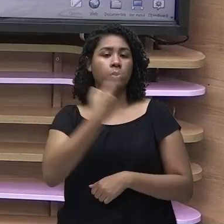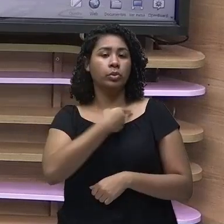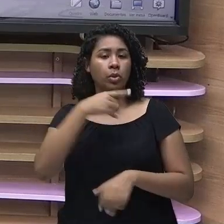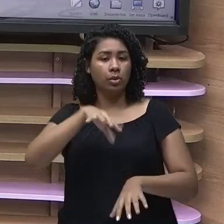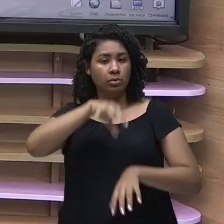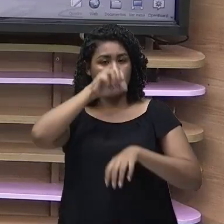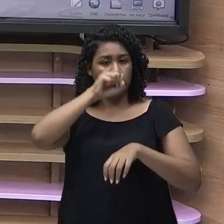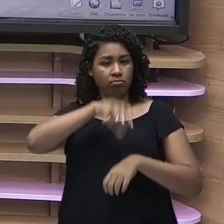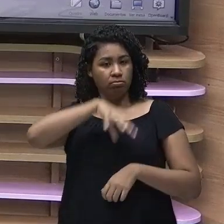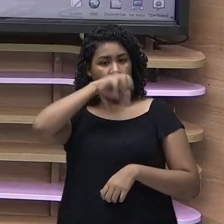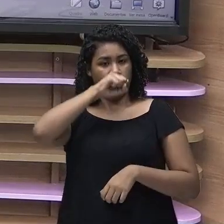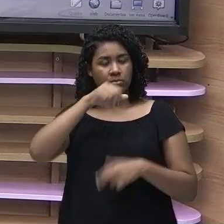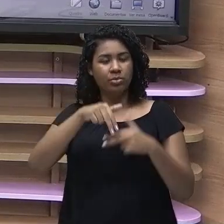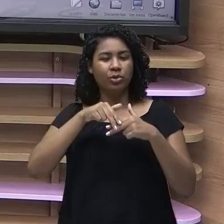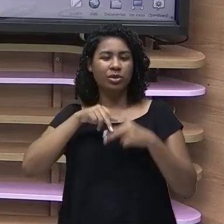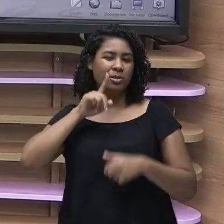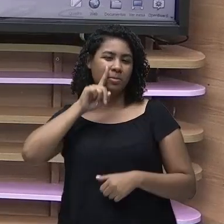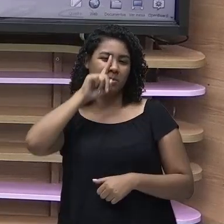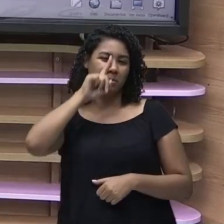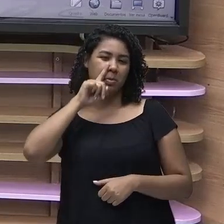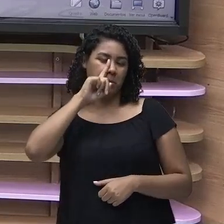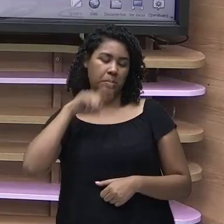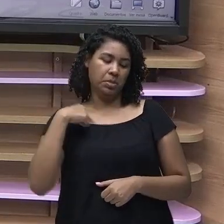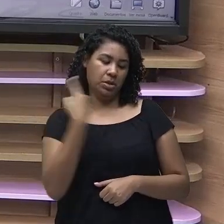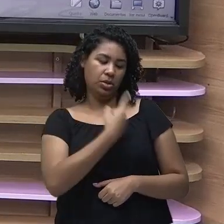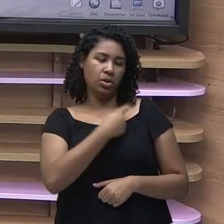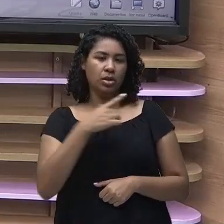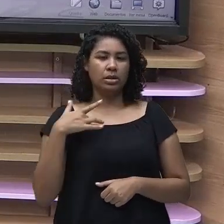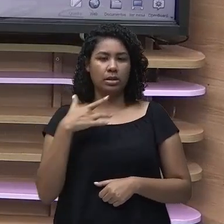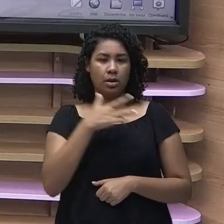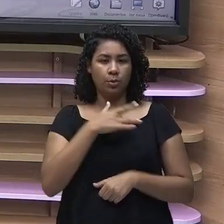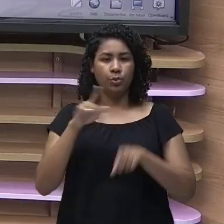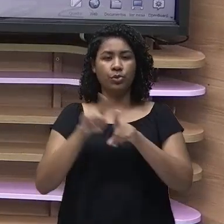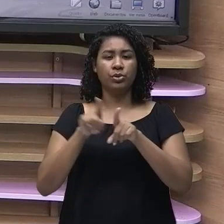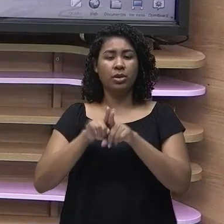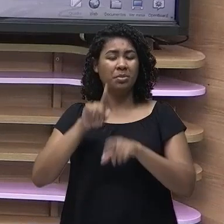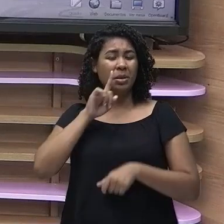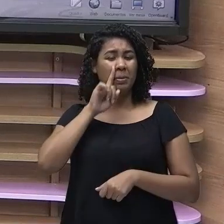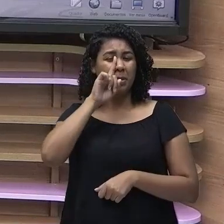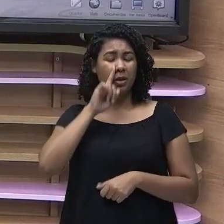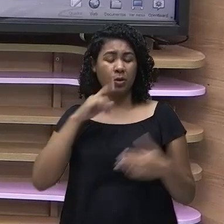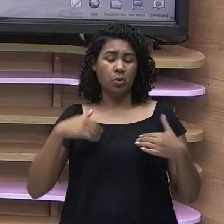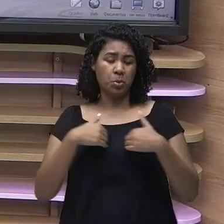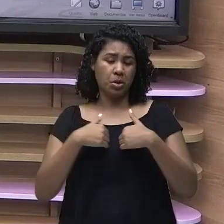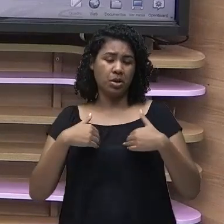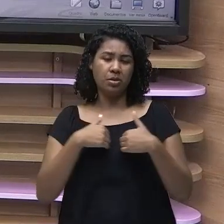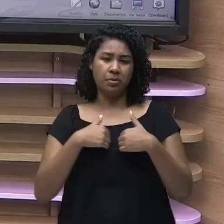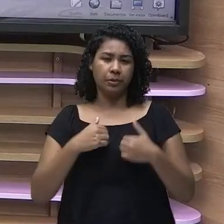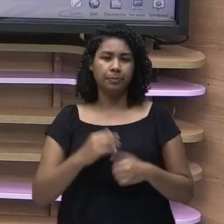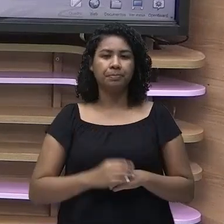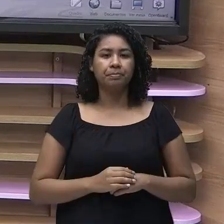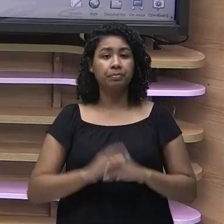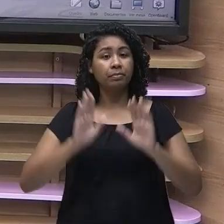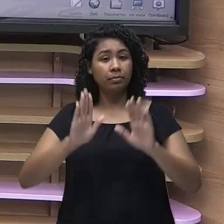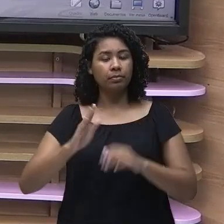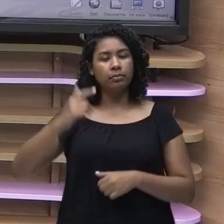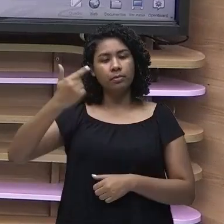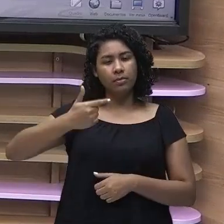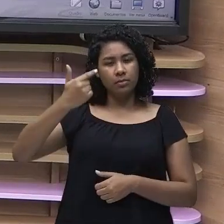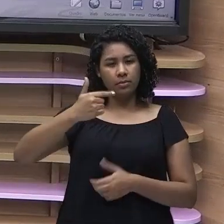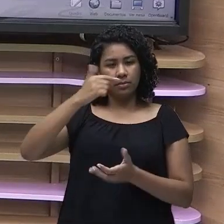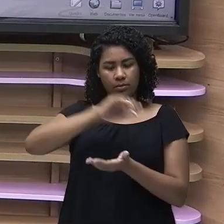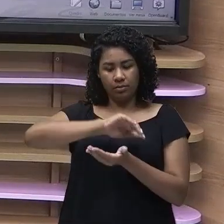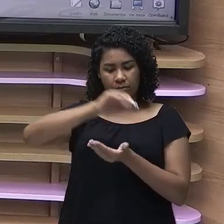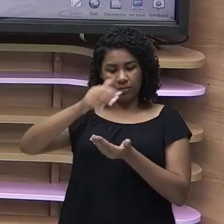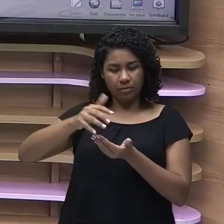nocivo, tá? Então, ele é nocivo aqui para a nossa saúde, para a vegetação e para as plantas, mas lá na segunda camada ele vai ser bom, porque ele